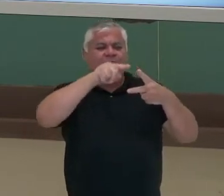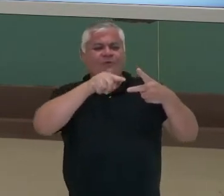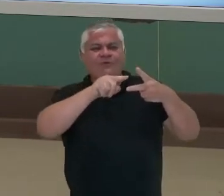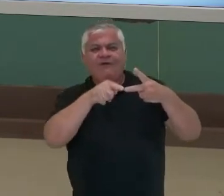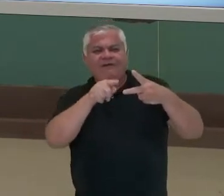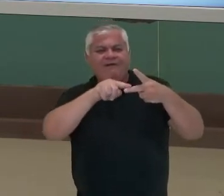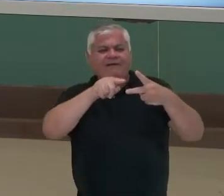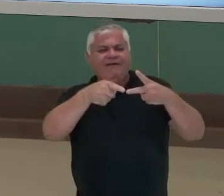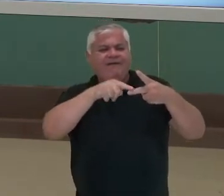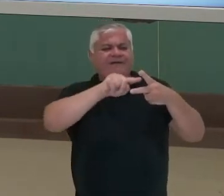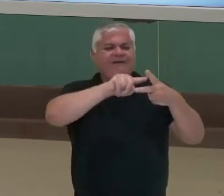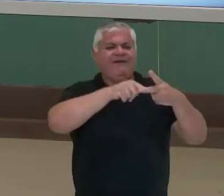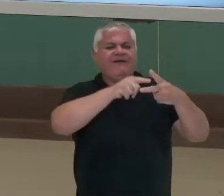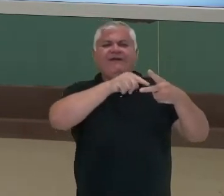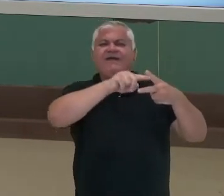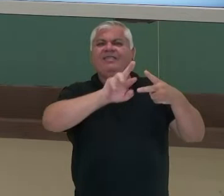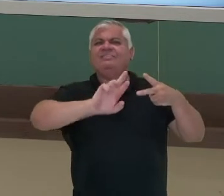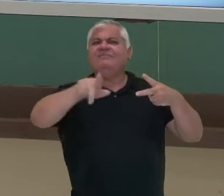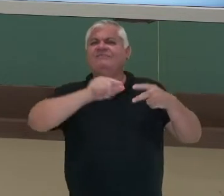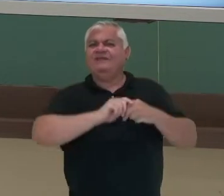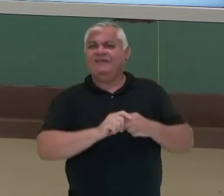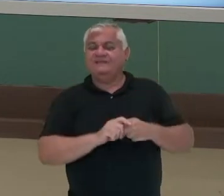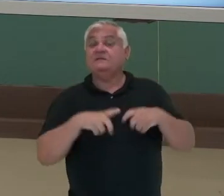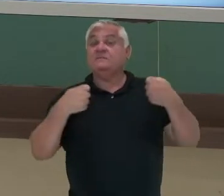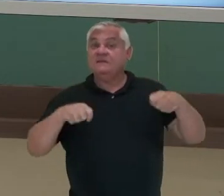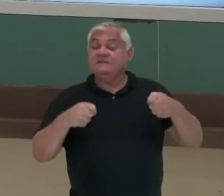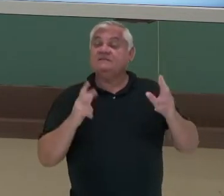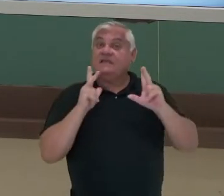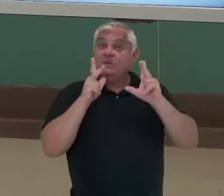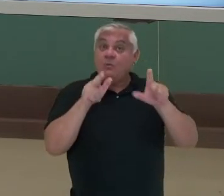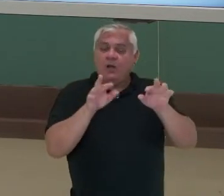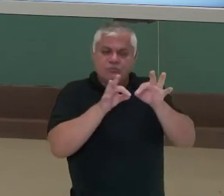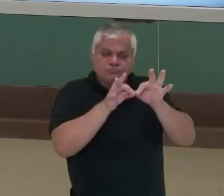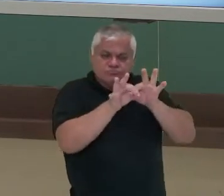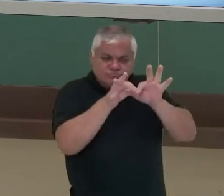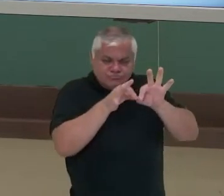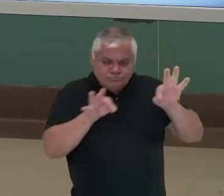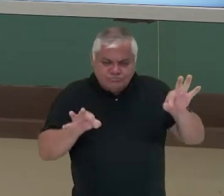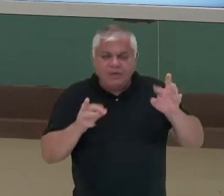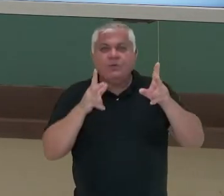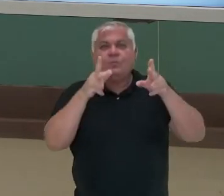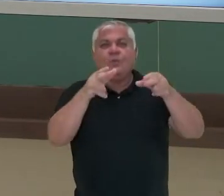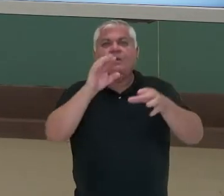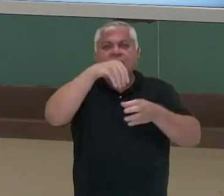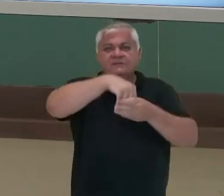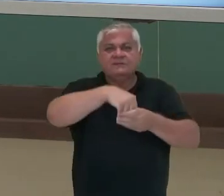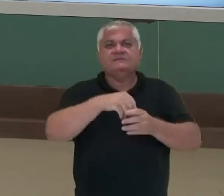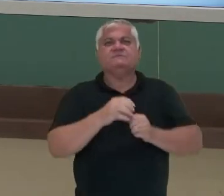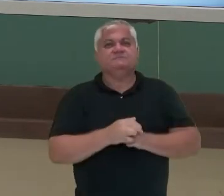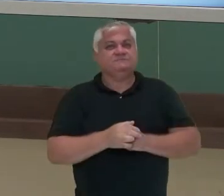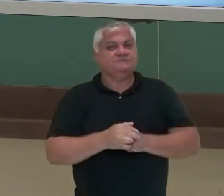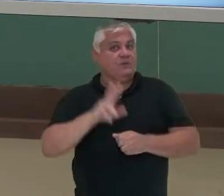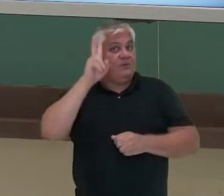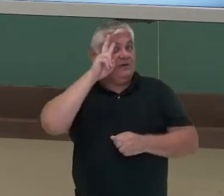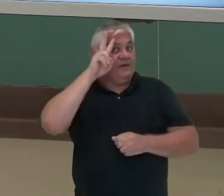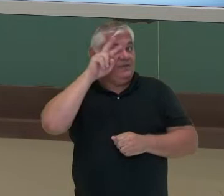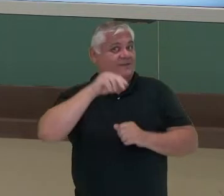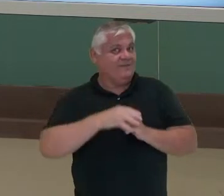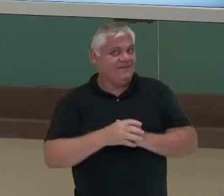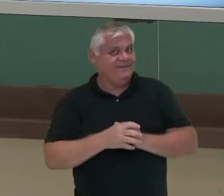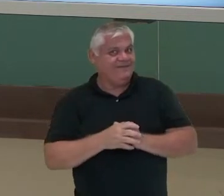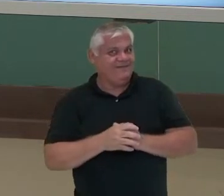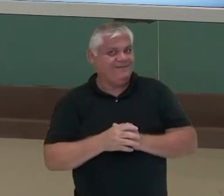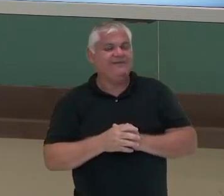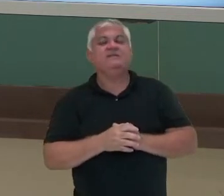são diferentes. Para ser regular, os lados têm que ser iguais e os ângulos internos também. Relembrando outro conceito